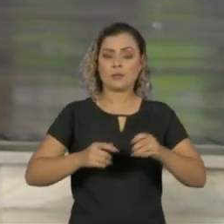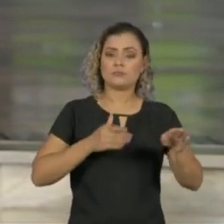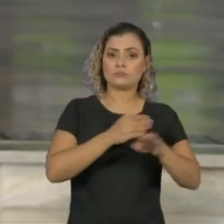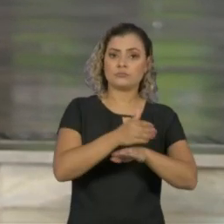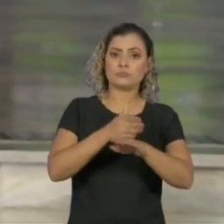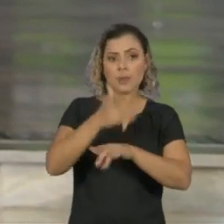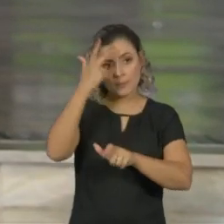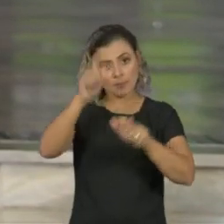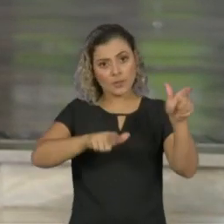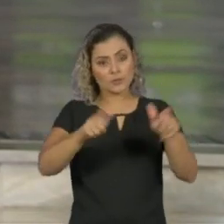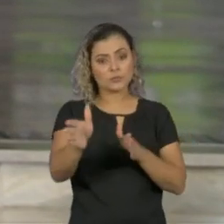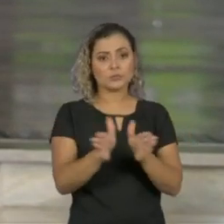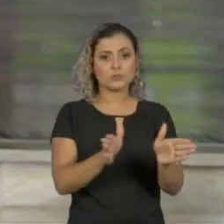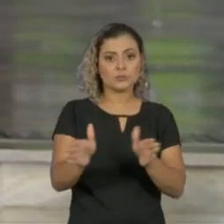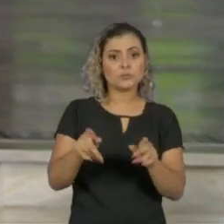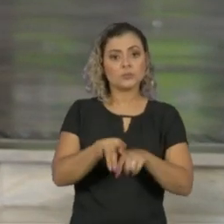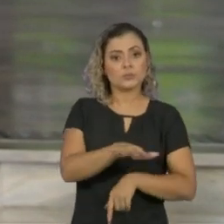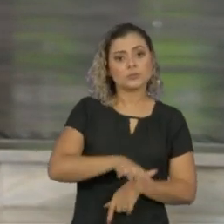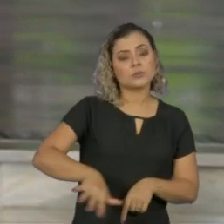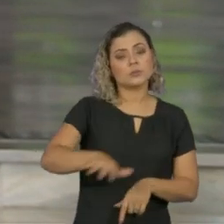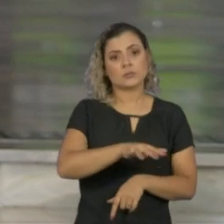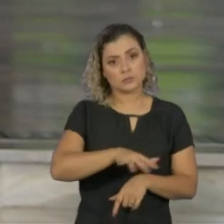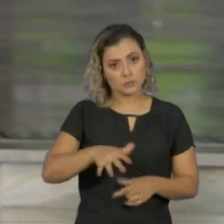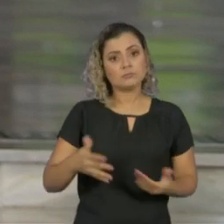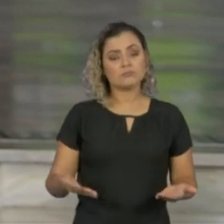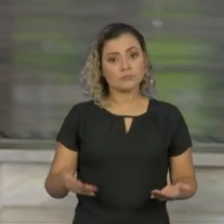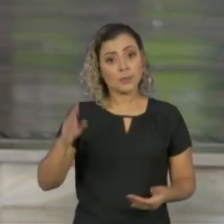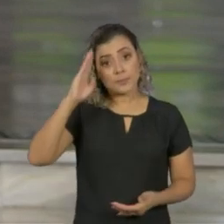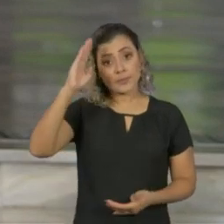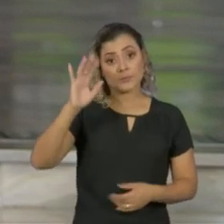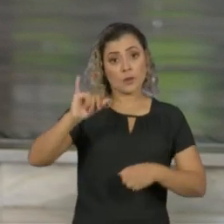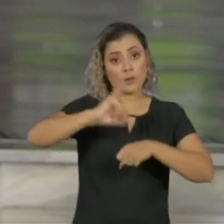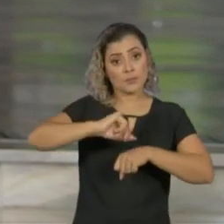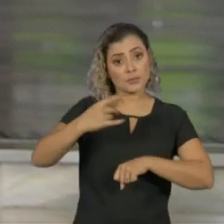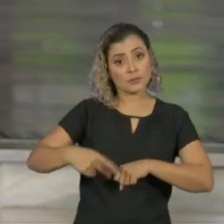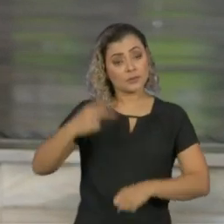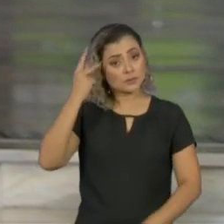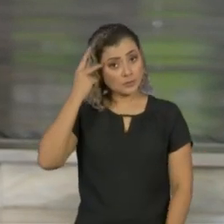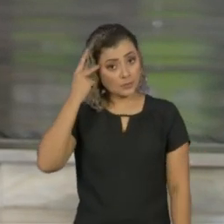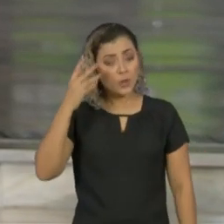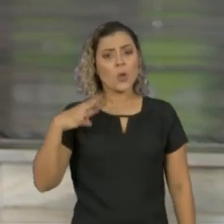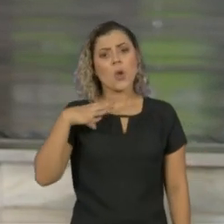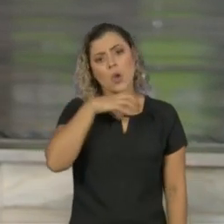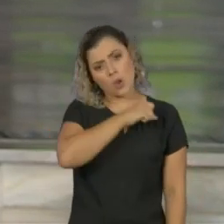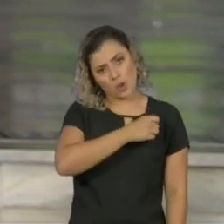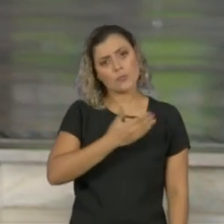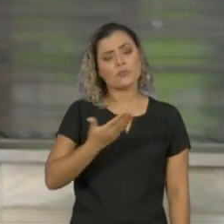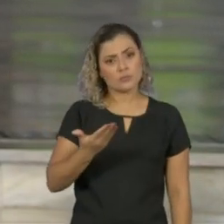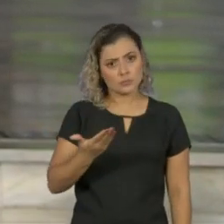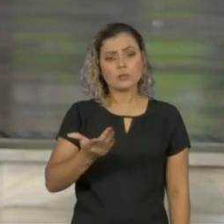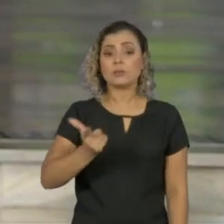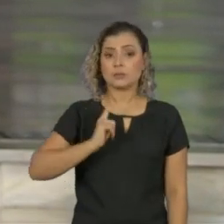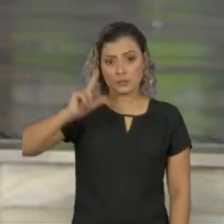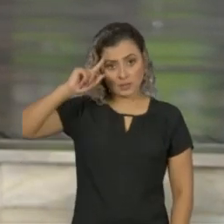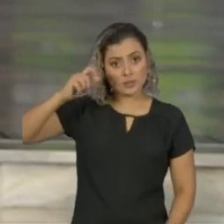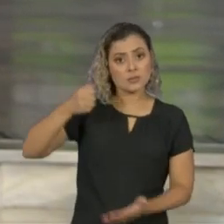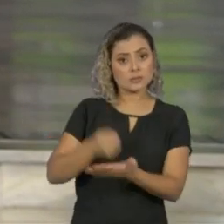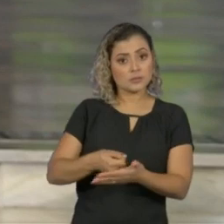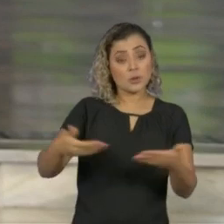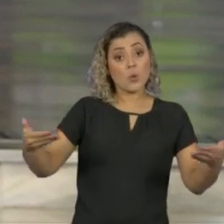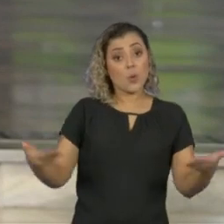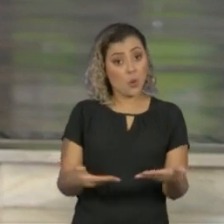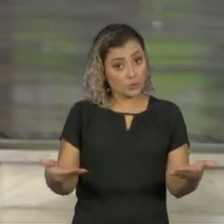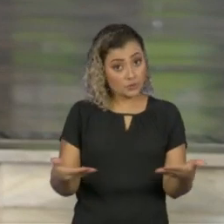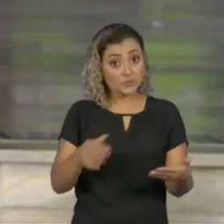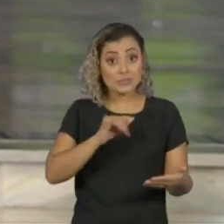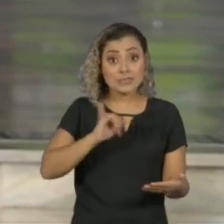das pessoas na região metropolitana, especialmente na capital de São Paulo. Obviamente que essa é uma decisão para hoje.